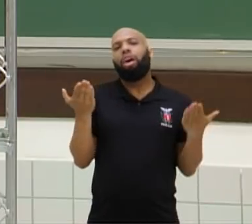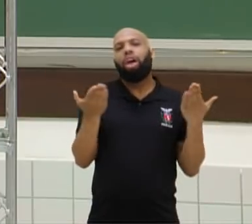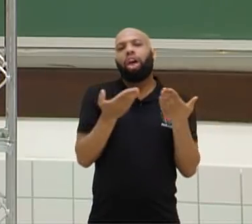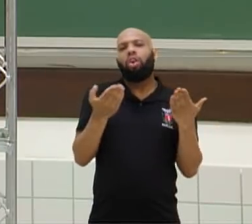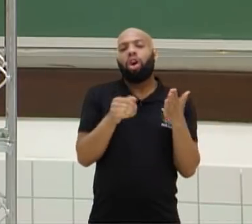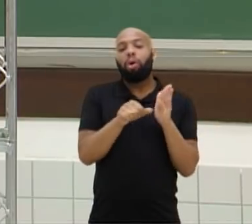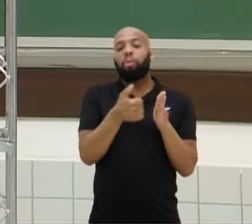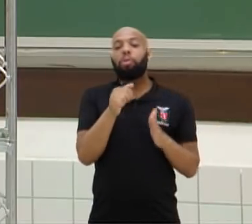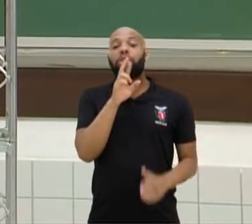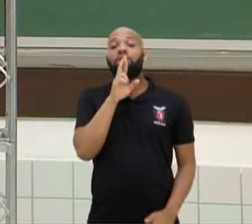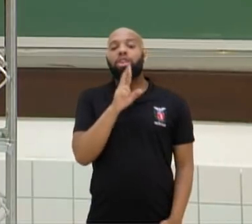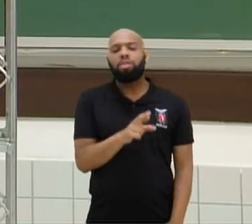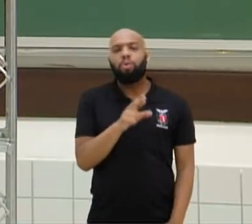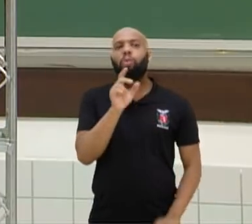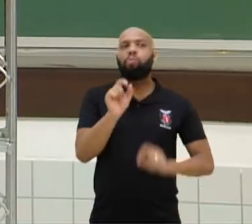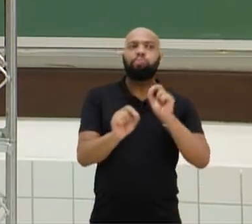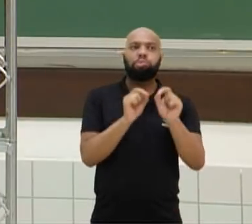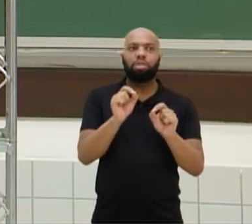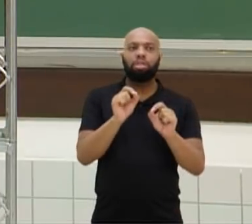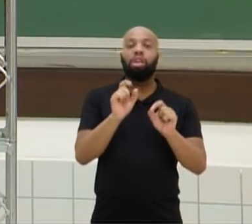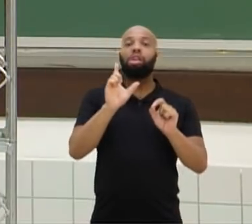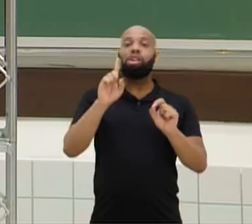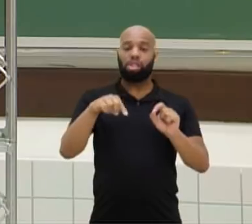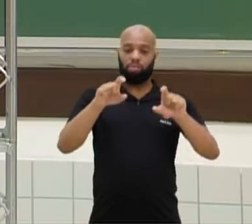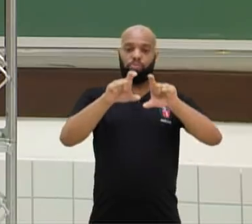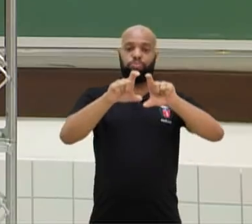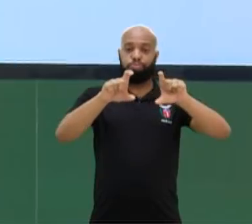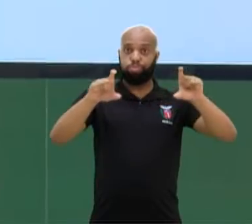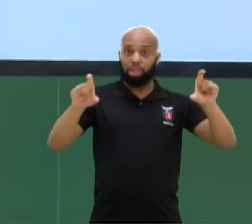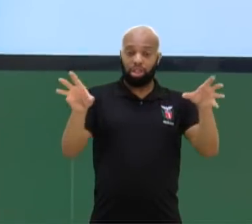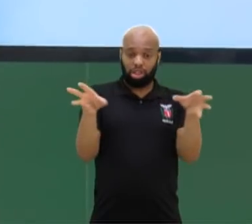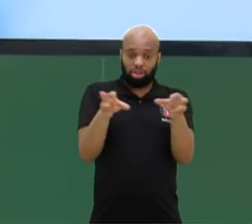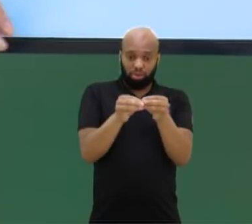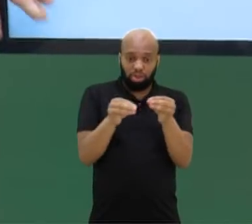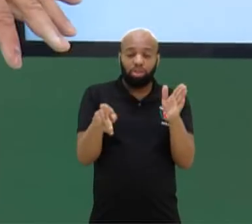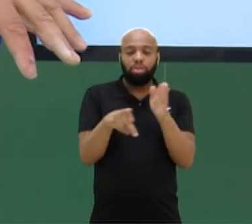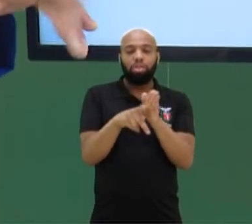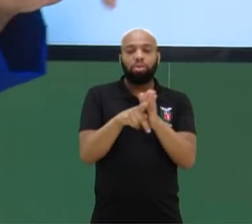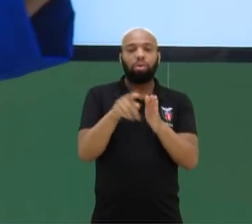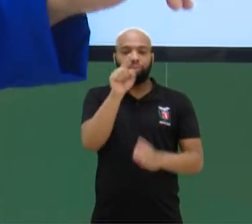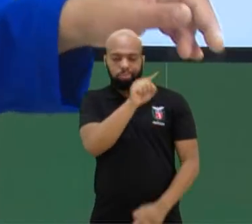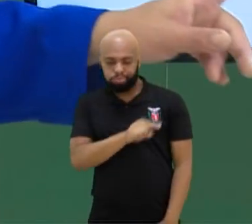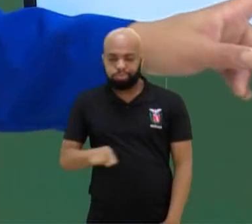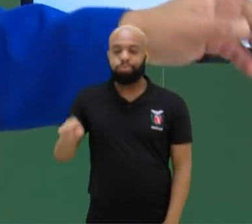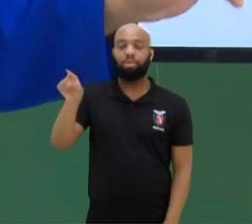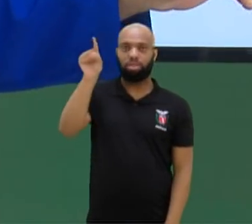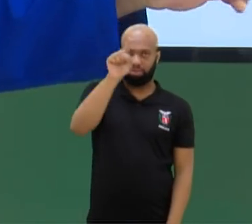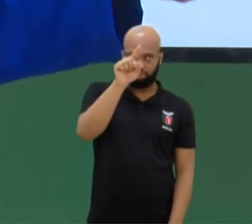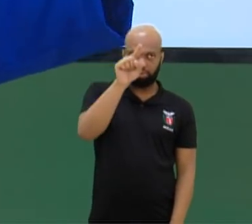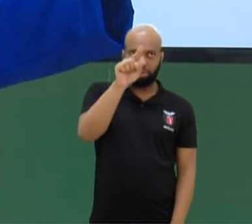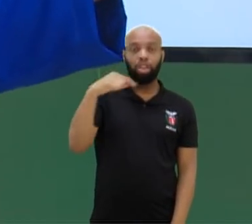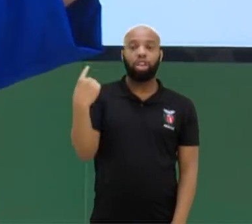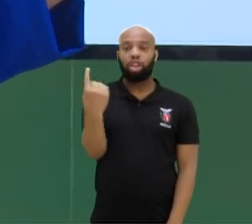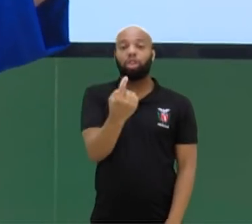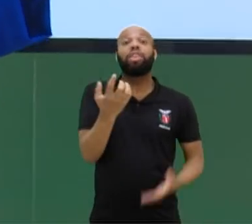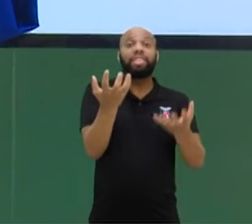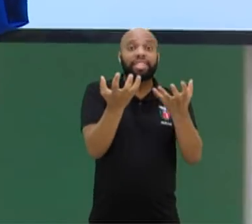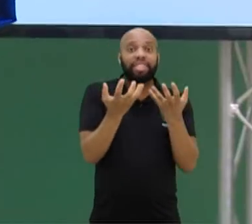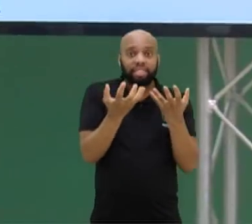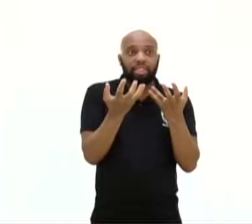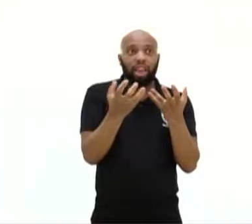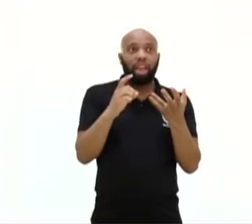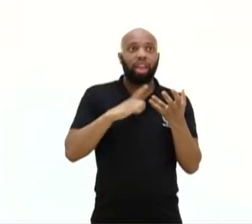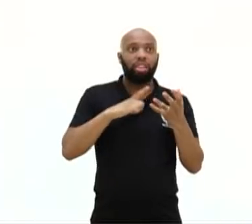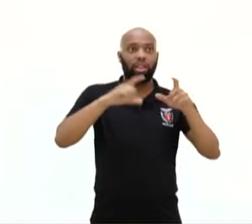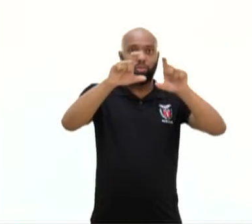primeiro, vamos à resposta. A equação reduzida da circunferência, né, que nós desejamos a